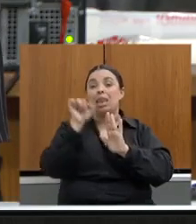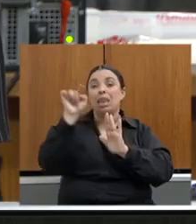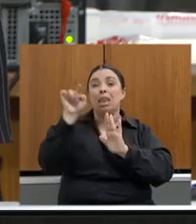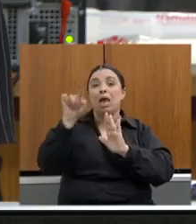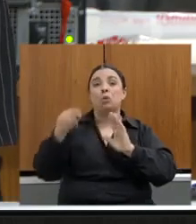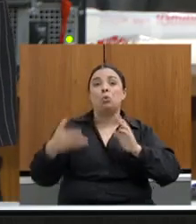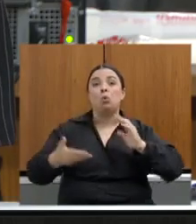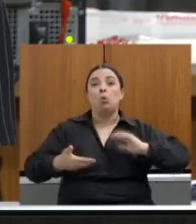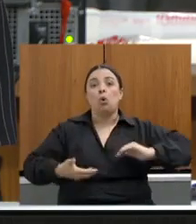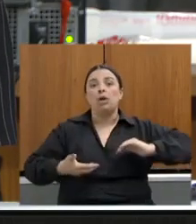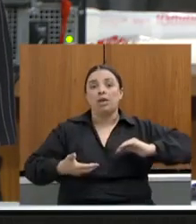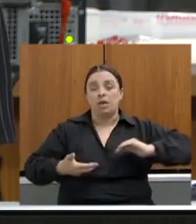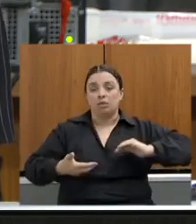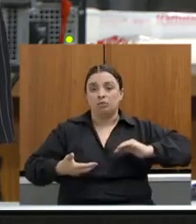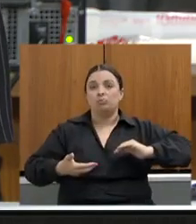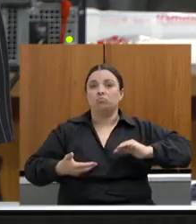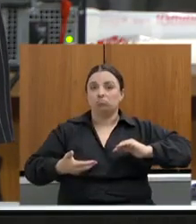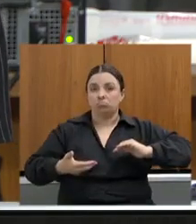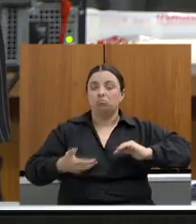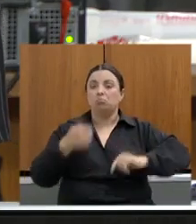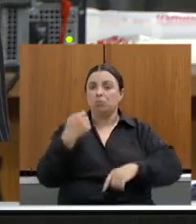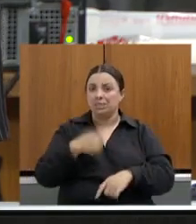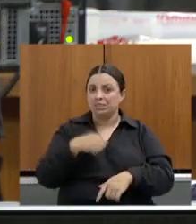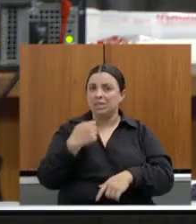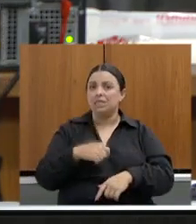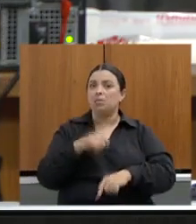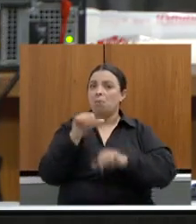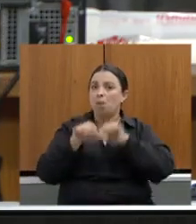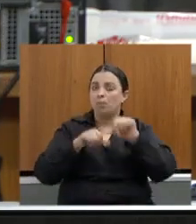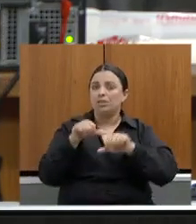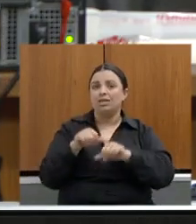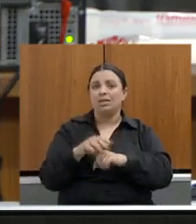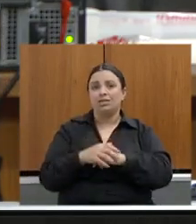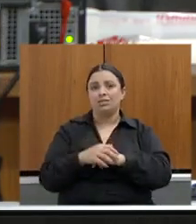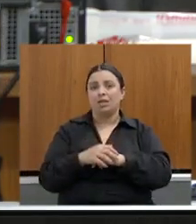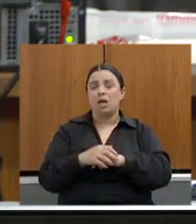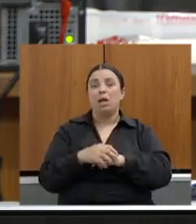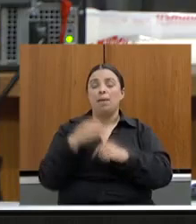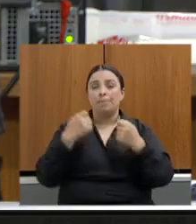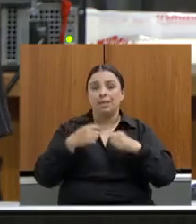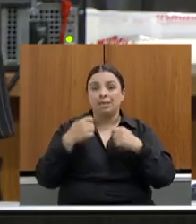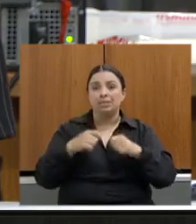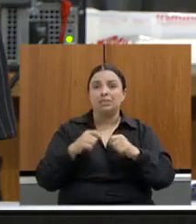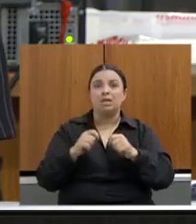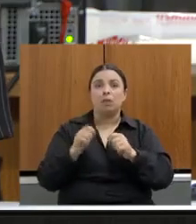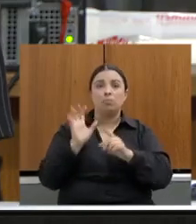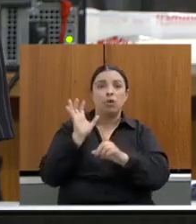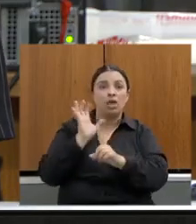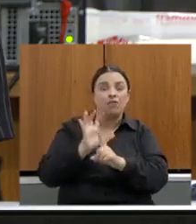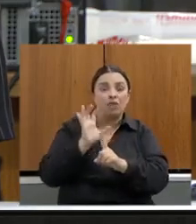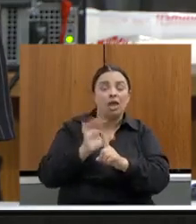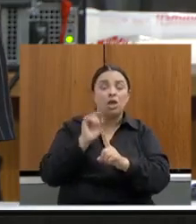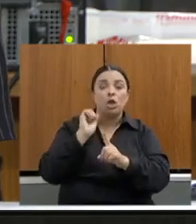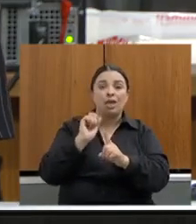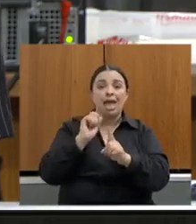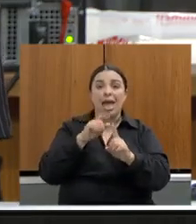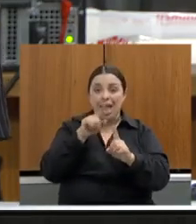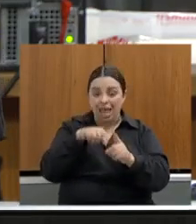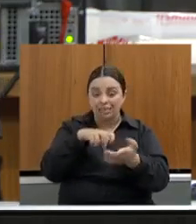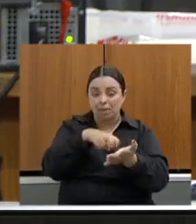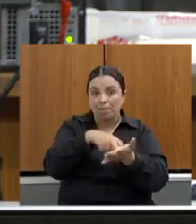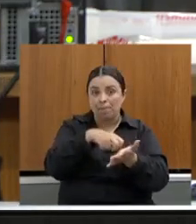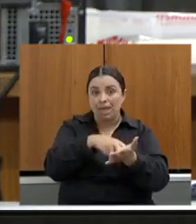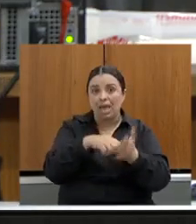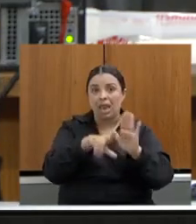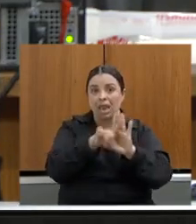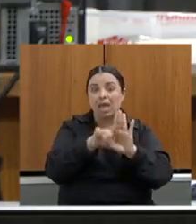gência Doutor Rogério sua caiu P na lista nós precisamos fazer com que as penas que nós temos sejam de fato compridos